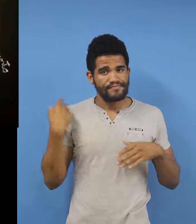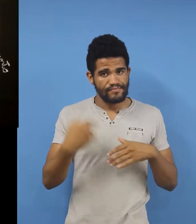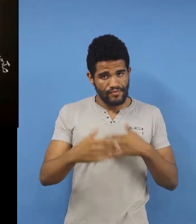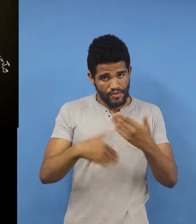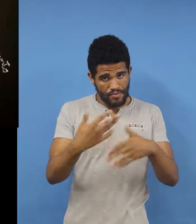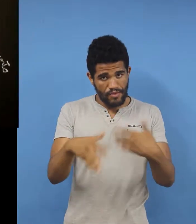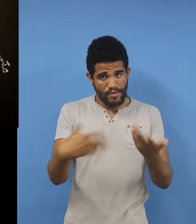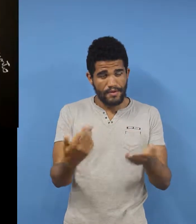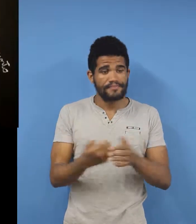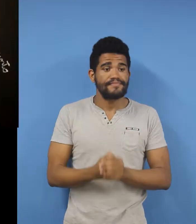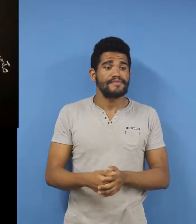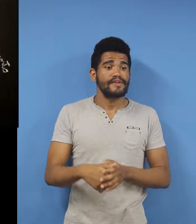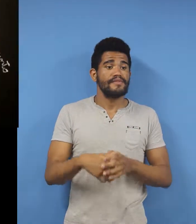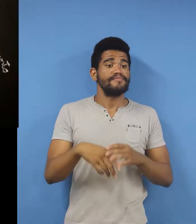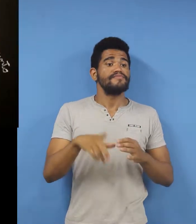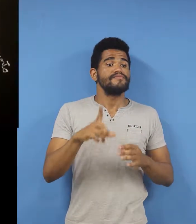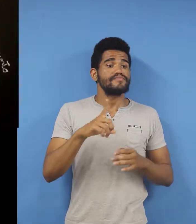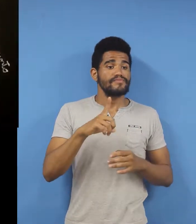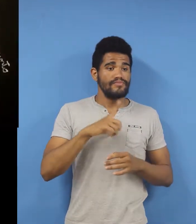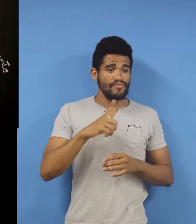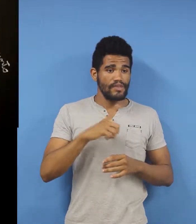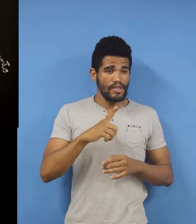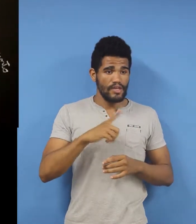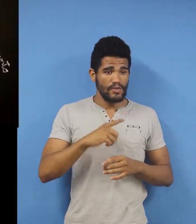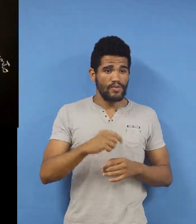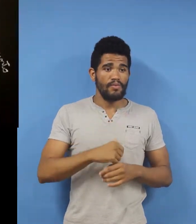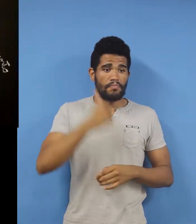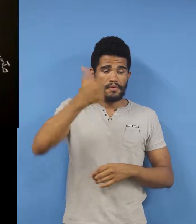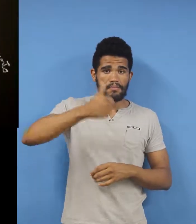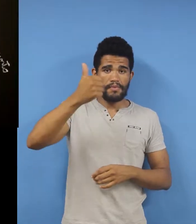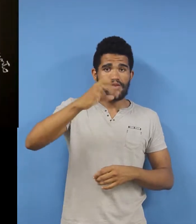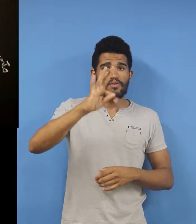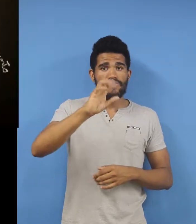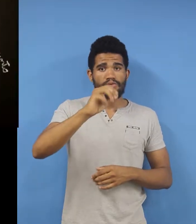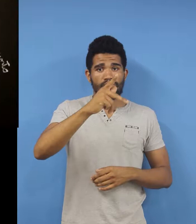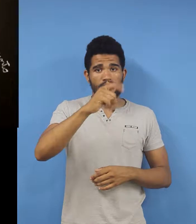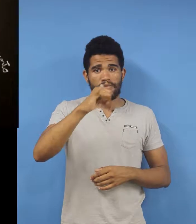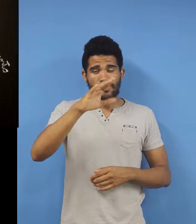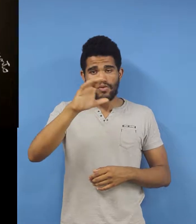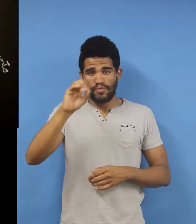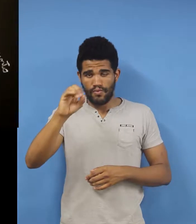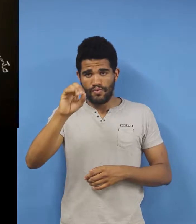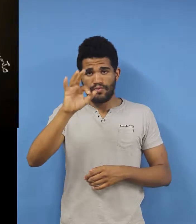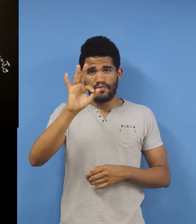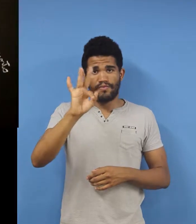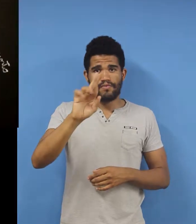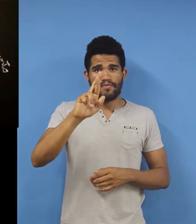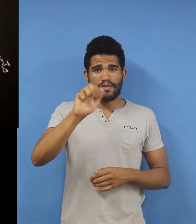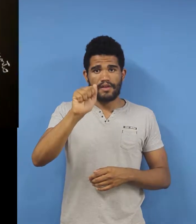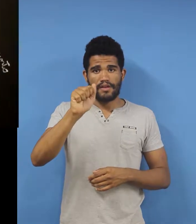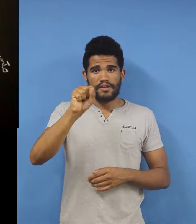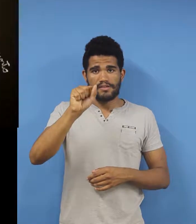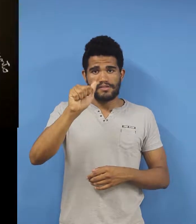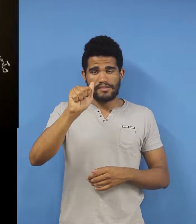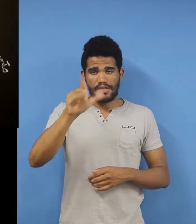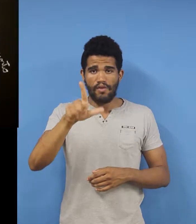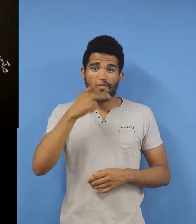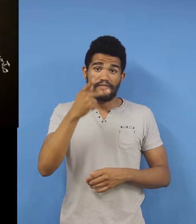vocês vão entender, tá? Relaxa aí, tá tudo certo. Tá bom? Então vamos lá. Eu tenho um período, que é o tópico